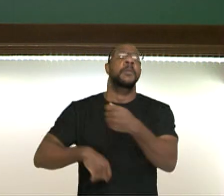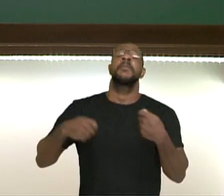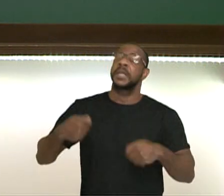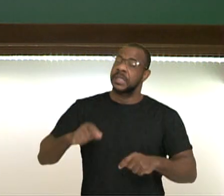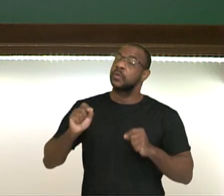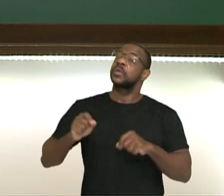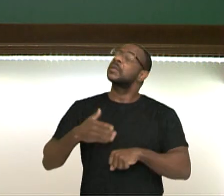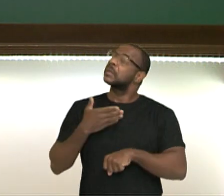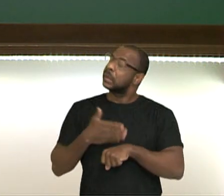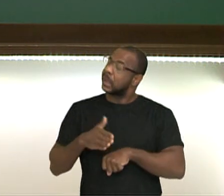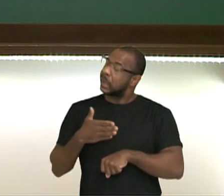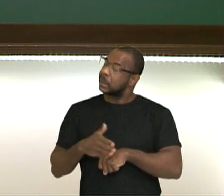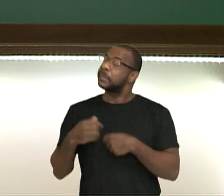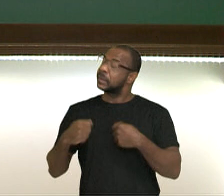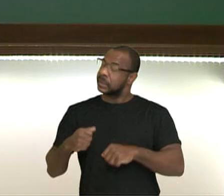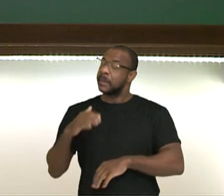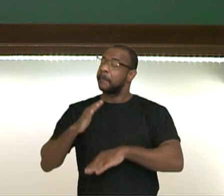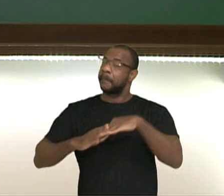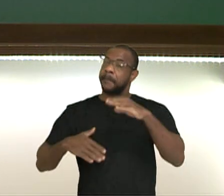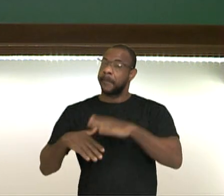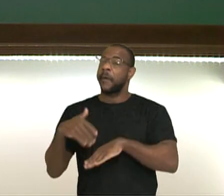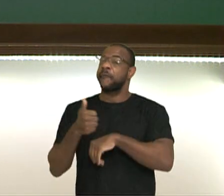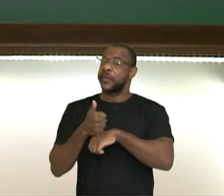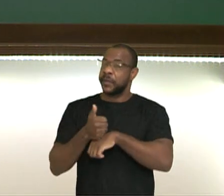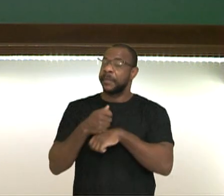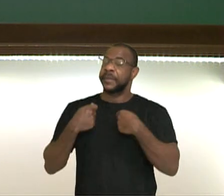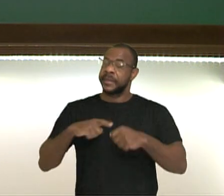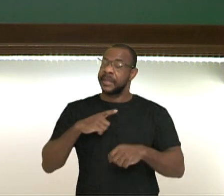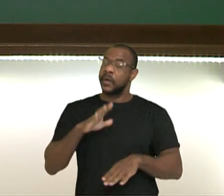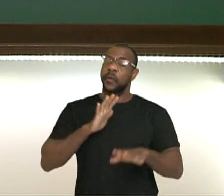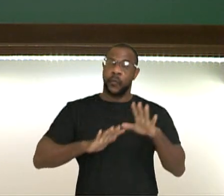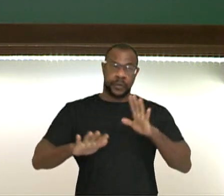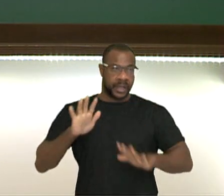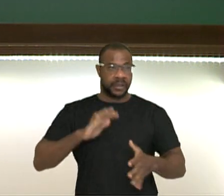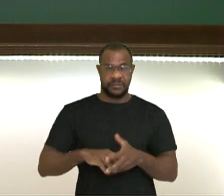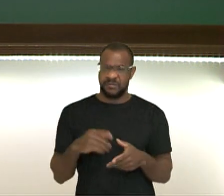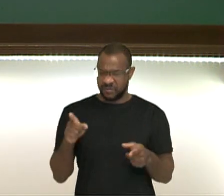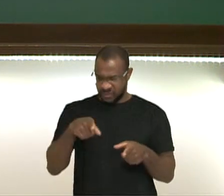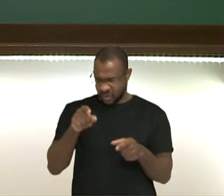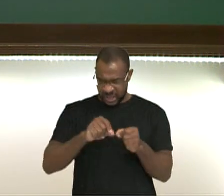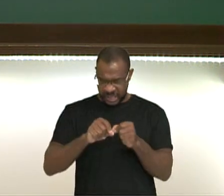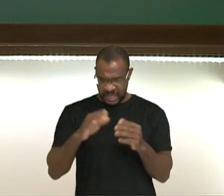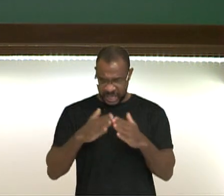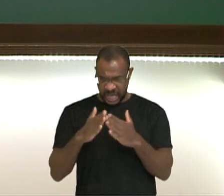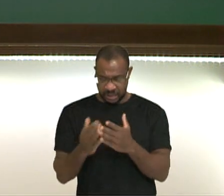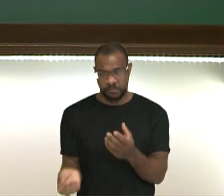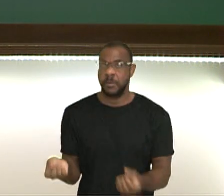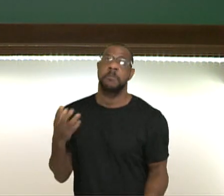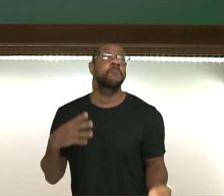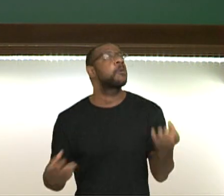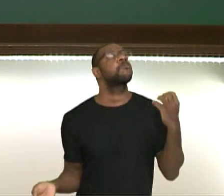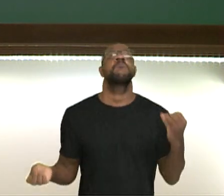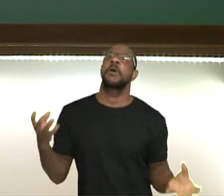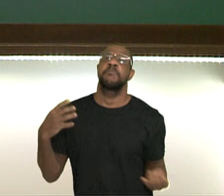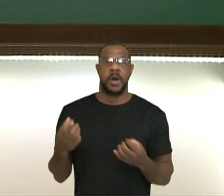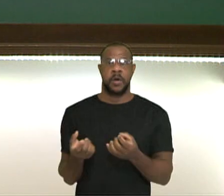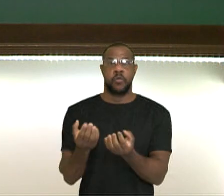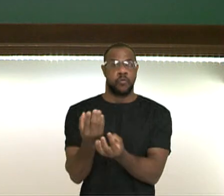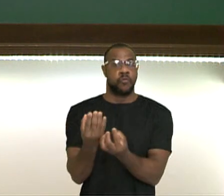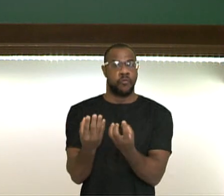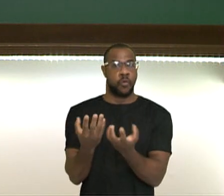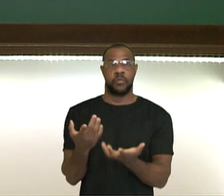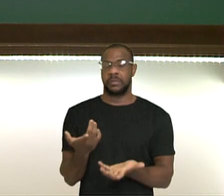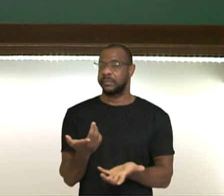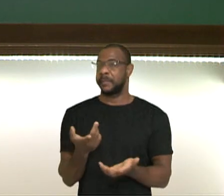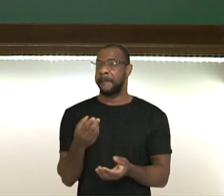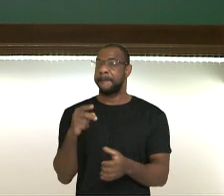tem que ser um profissional, né? Tem que ter o cuidado, não vai você em casa pegar, né? Tentar fazer malabarismo com fogo, é muito